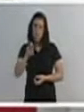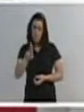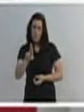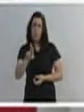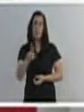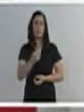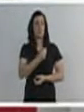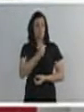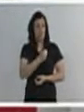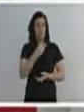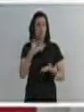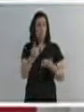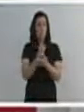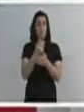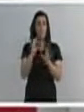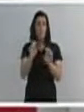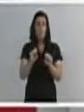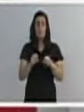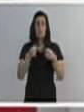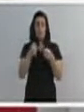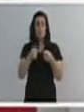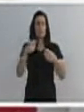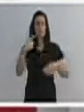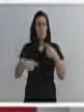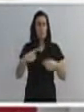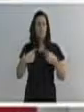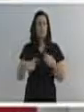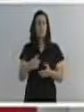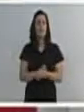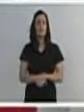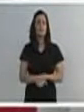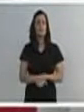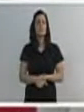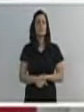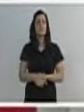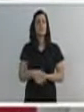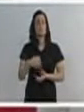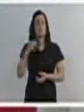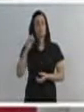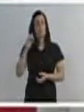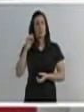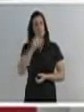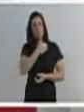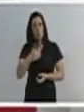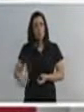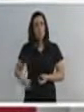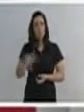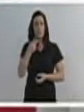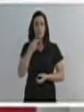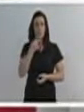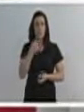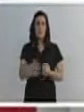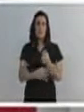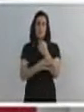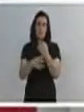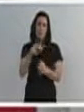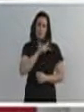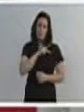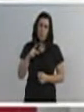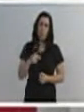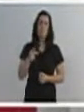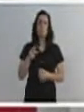agradecer, em nome do povo de Blumenau, a presença do governador, a presença do deputado Jean Kuma, a presença do secretário de Estado, da